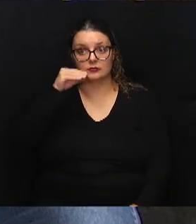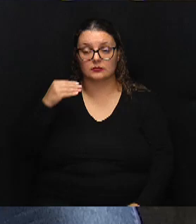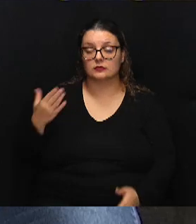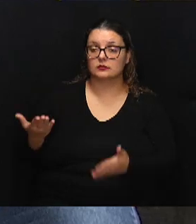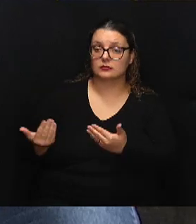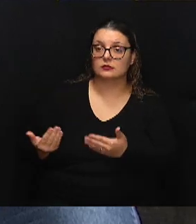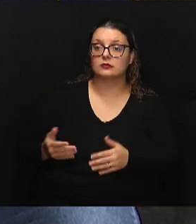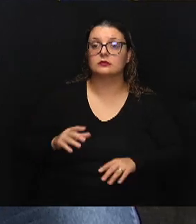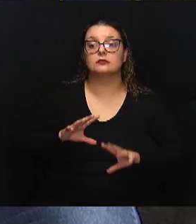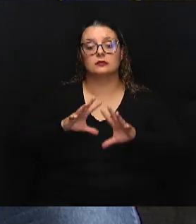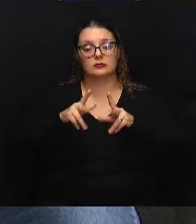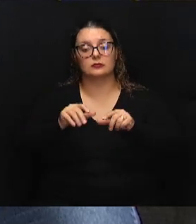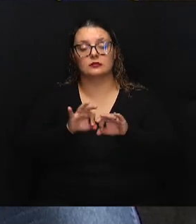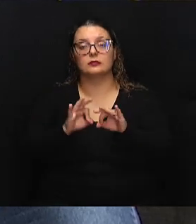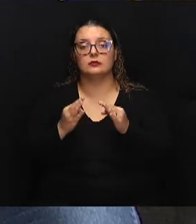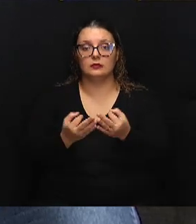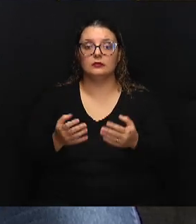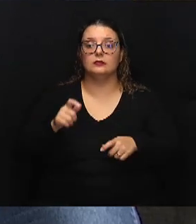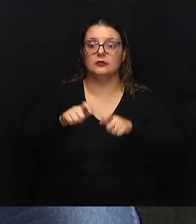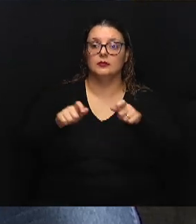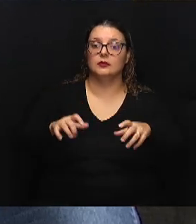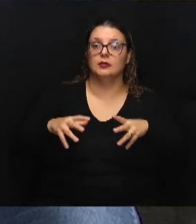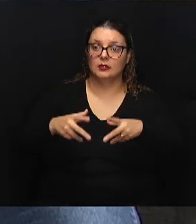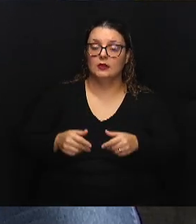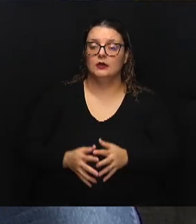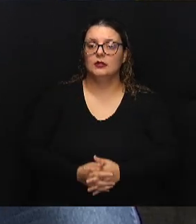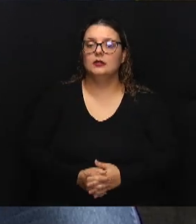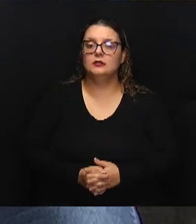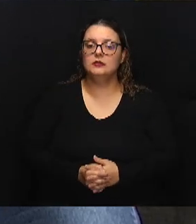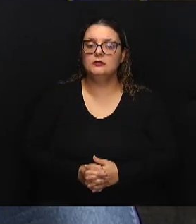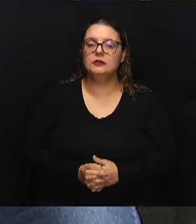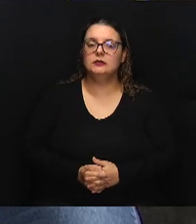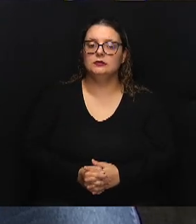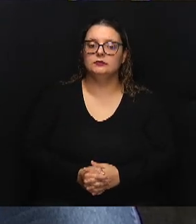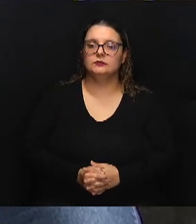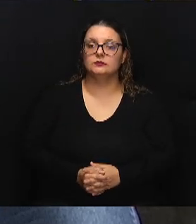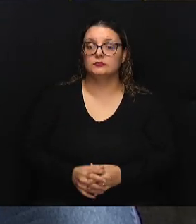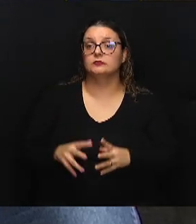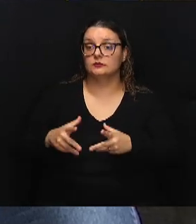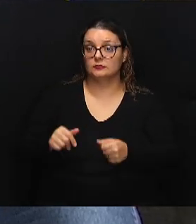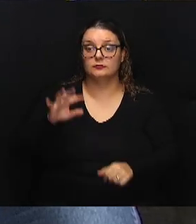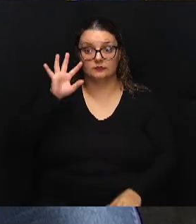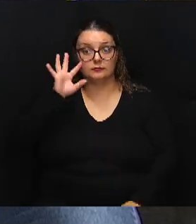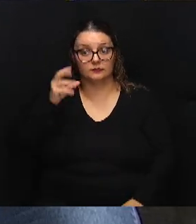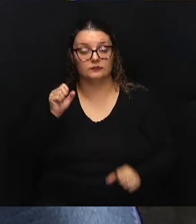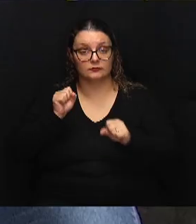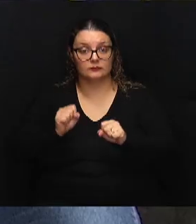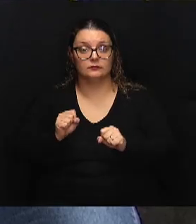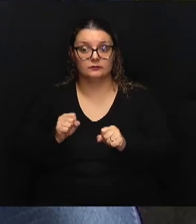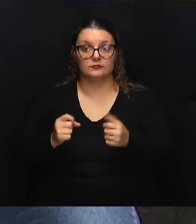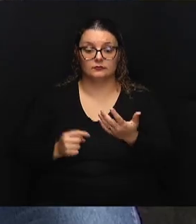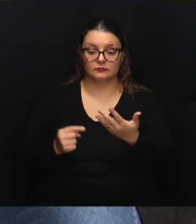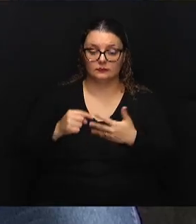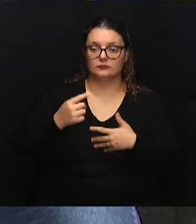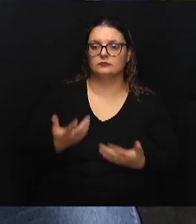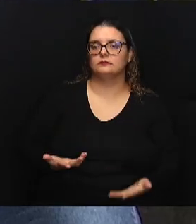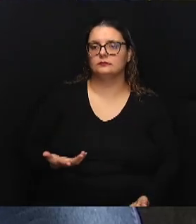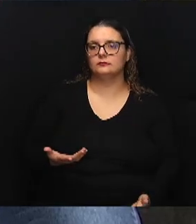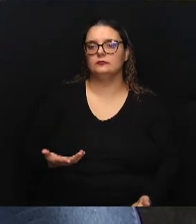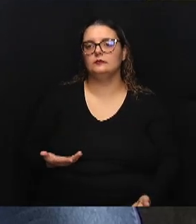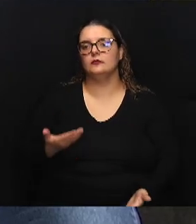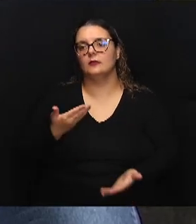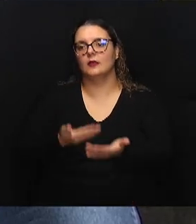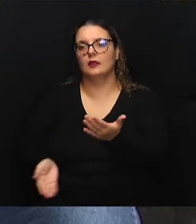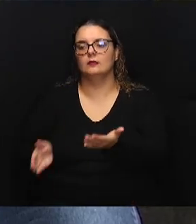mas das famílias, de todas as pessoas, e que todos possam compreender que esses elementos, né, desde o